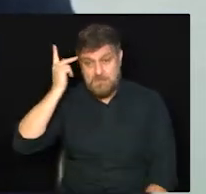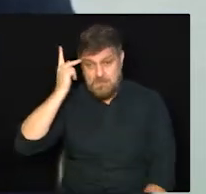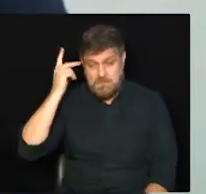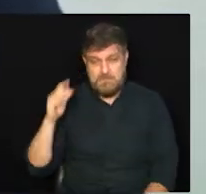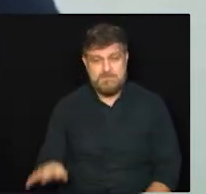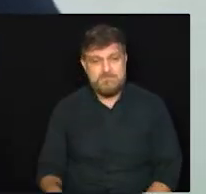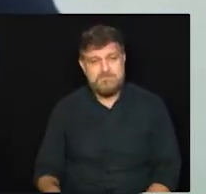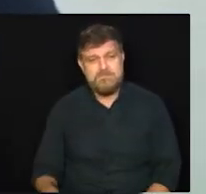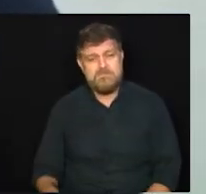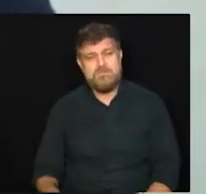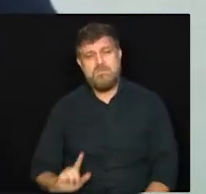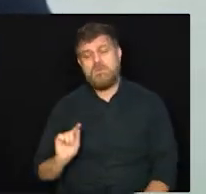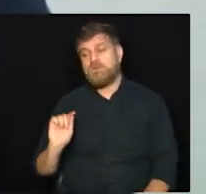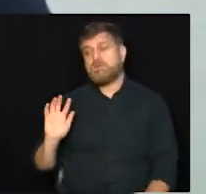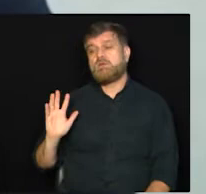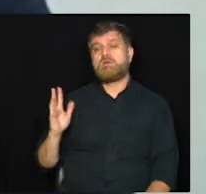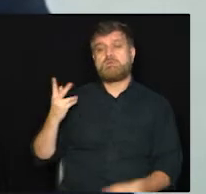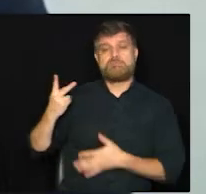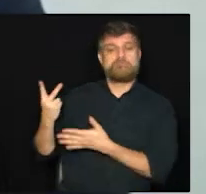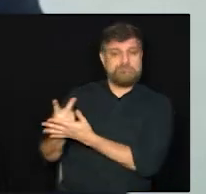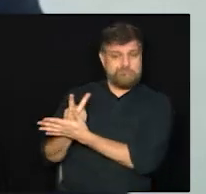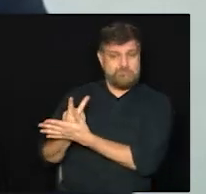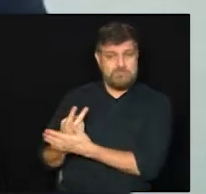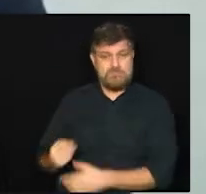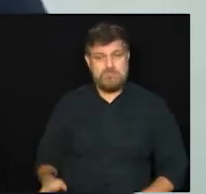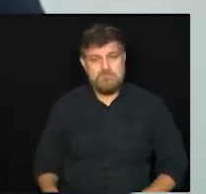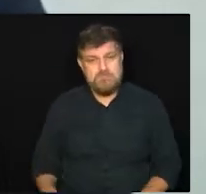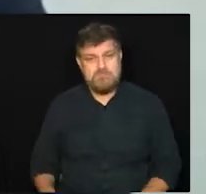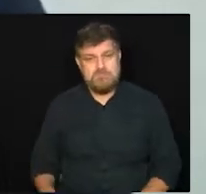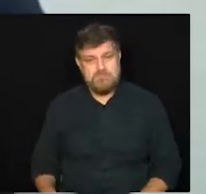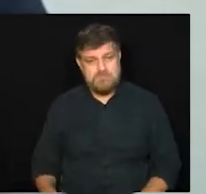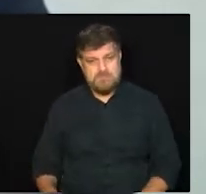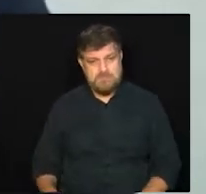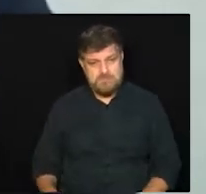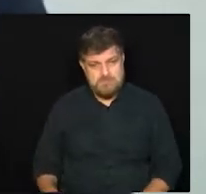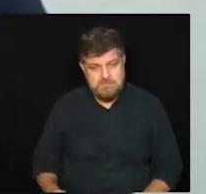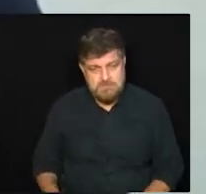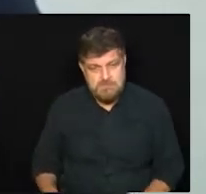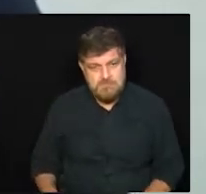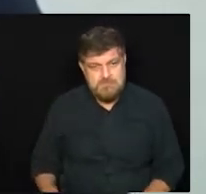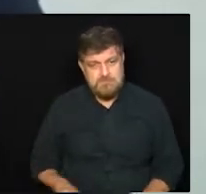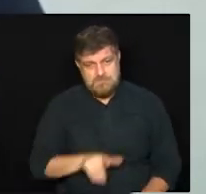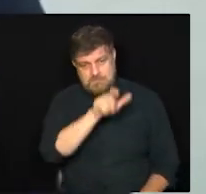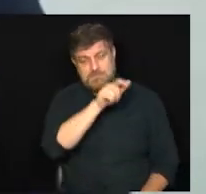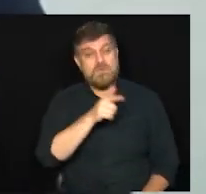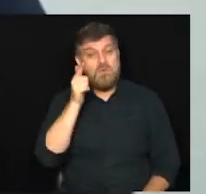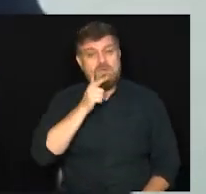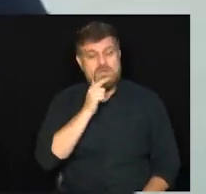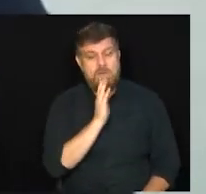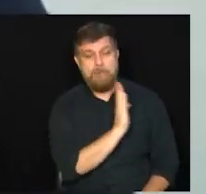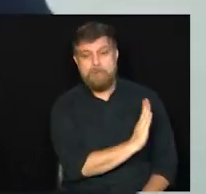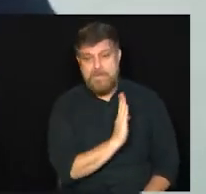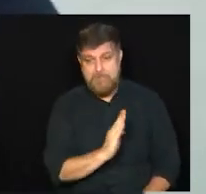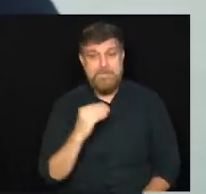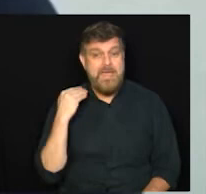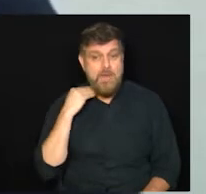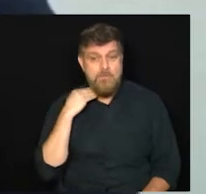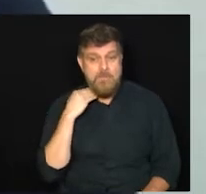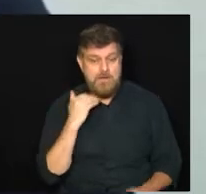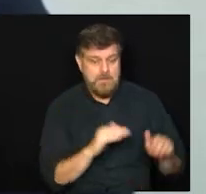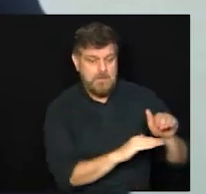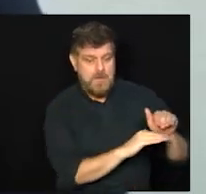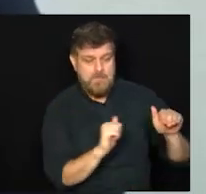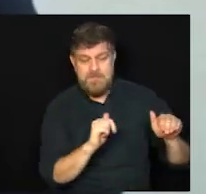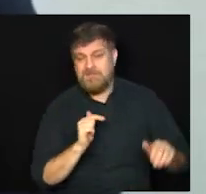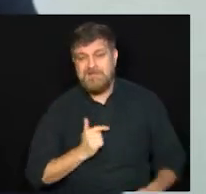E o que acontece, né, com a Desenvolve SP e alguém que conseguiu o Banco do Brasil e tal, são praticamente condições